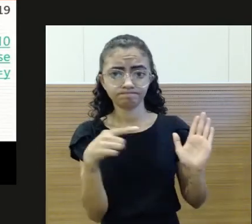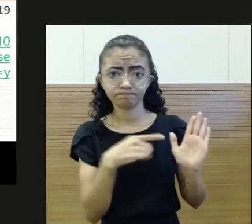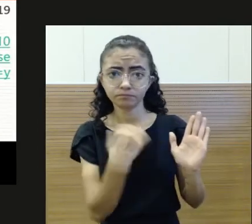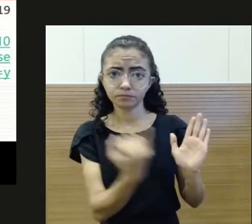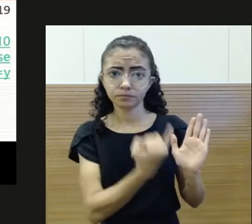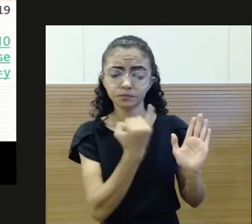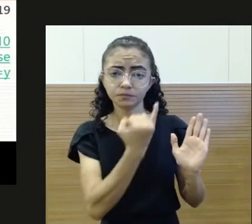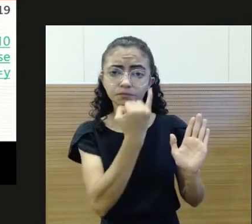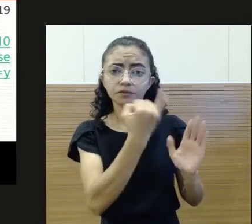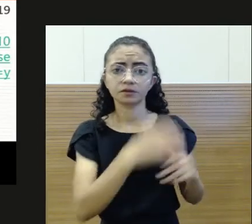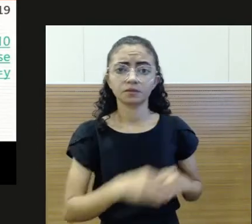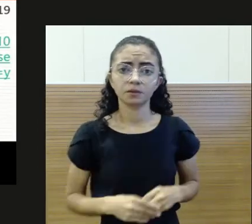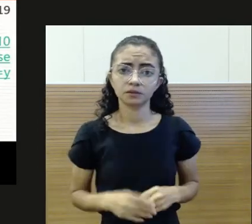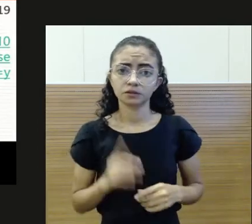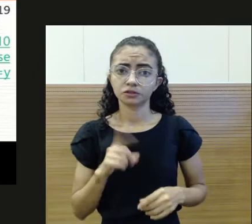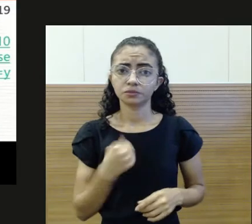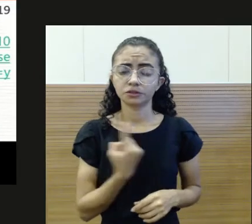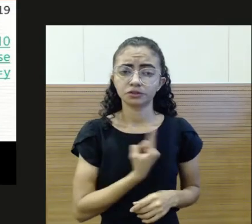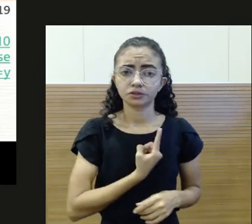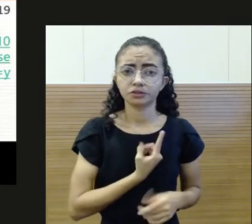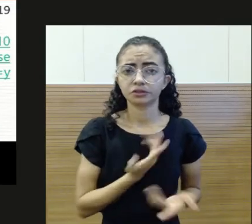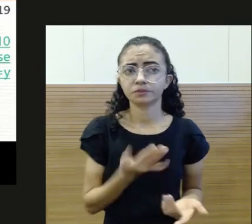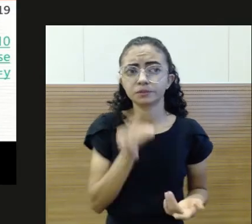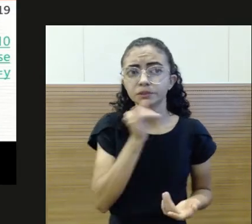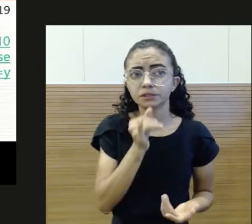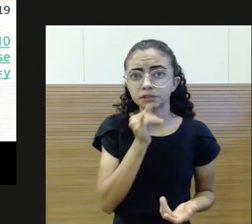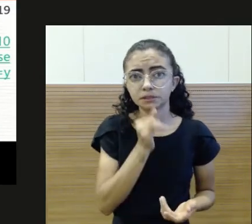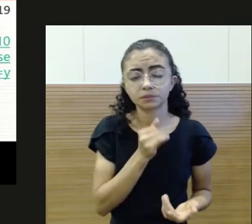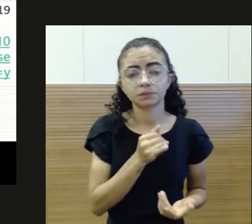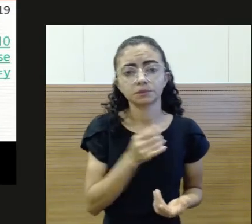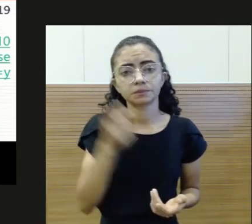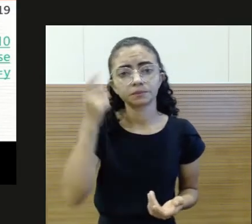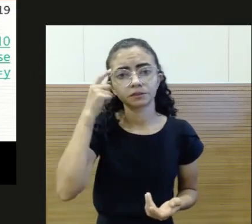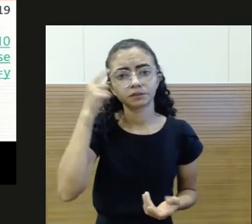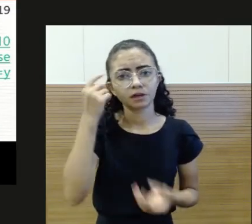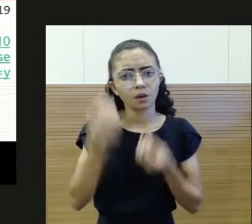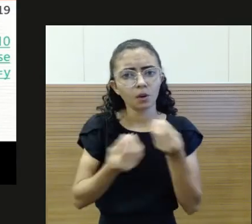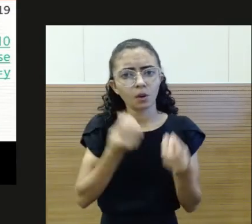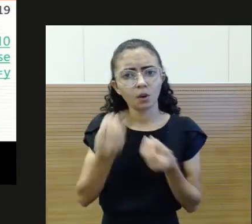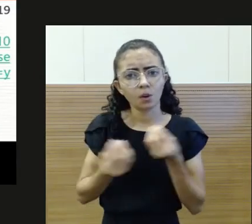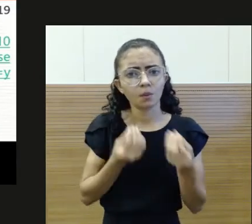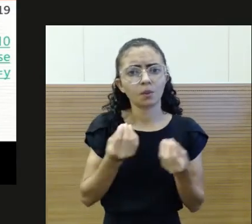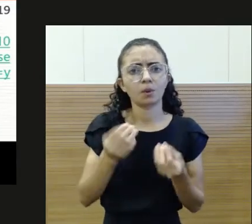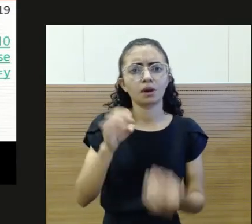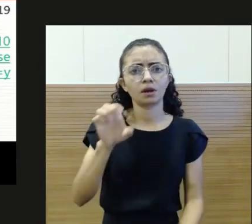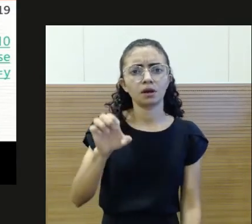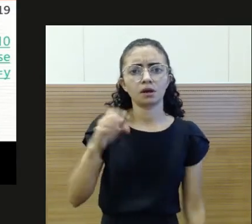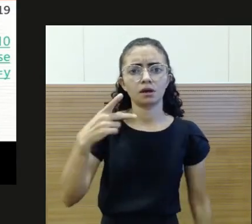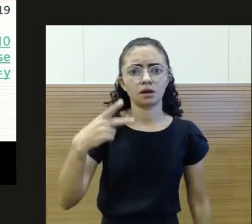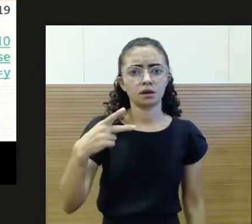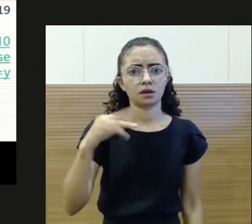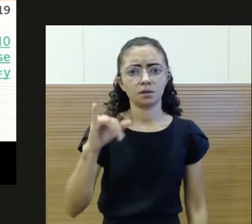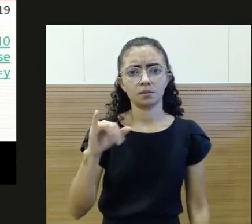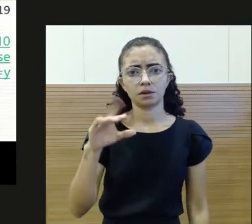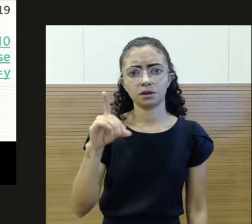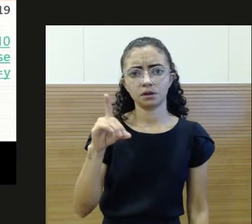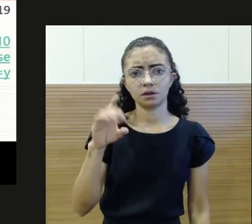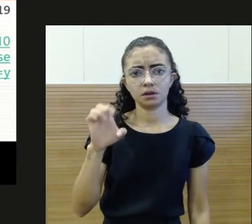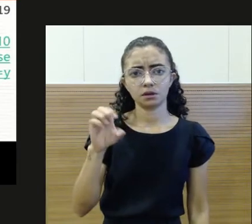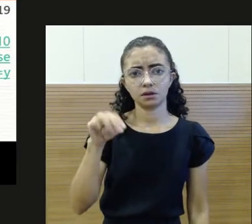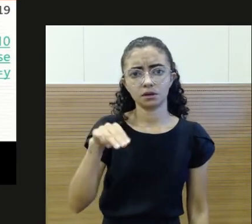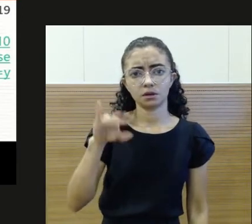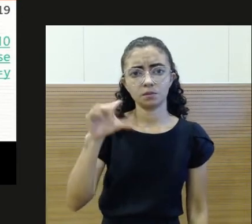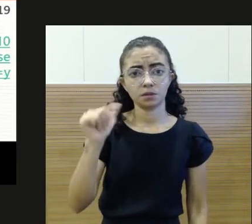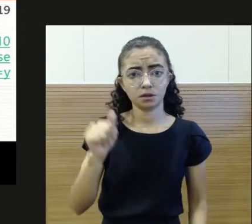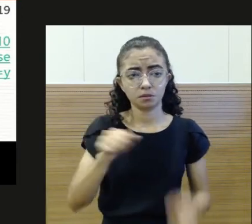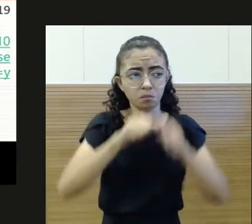uma forma fácil da gente enxergar isso, é a gente pensar como essas epidemias são fabricadas, né, e como a epidemia de